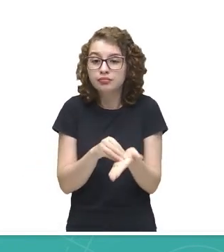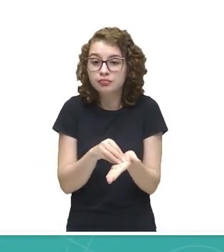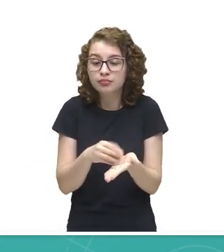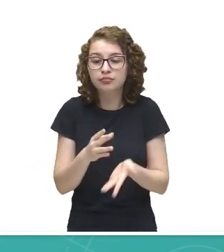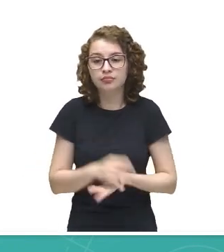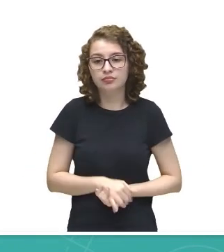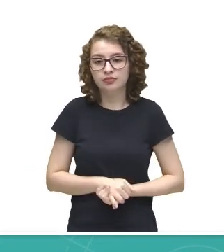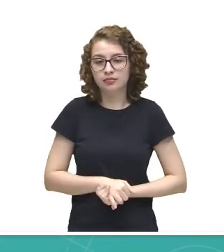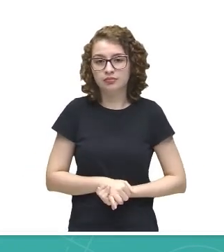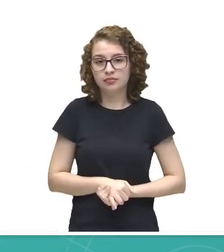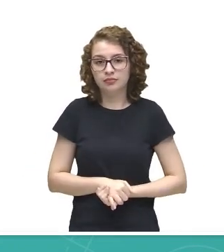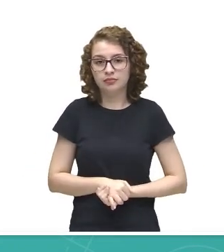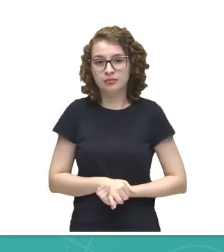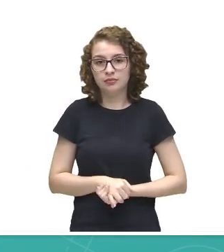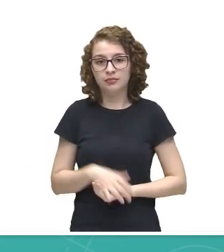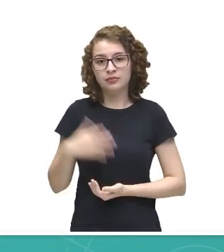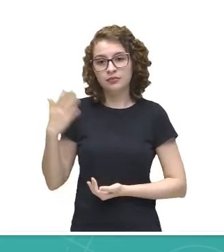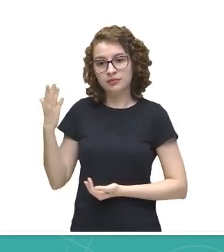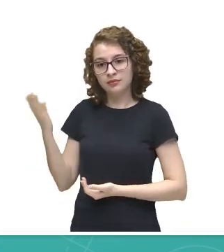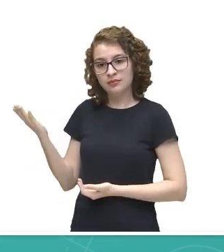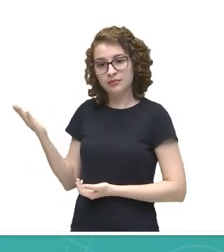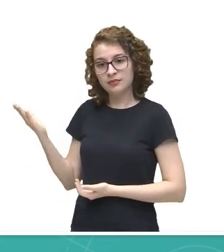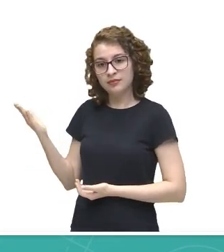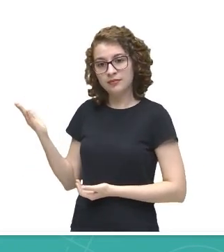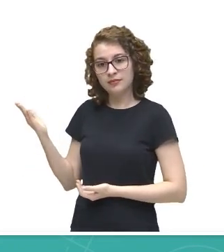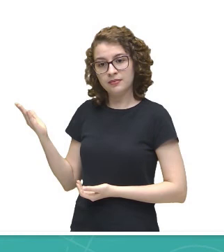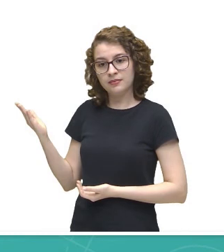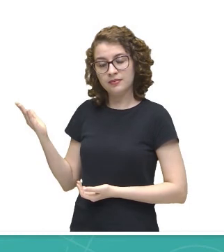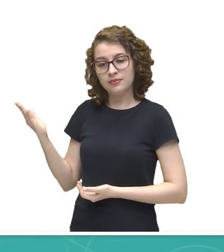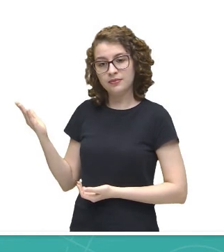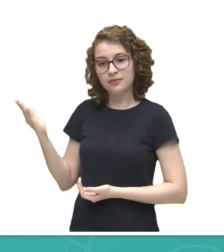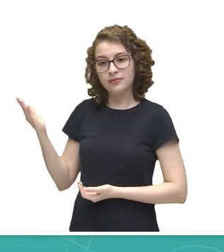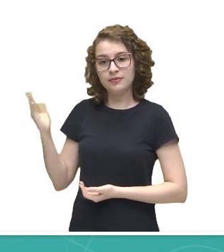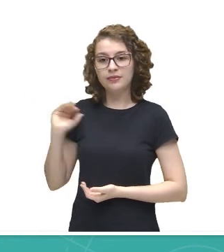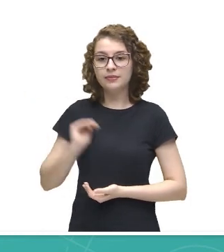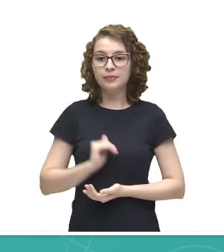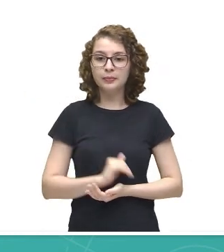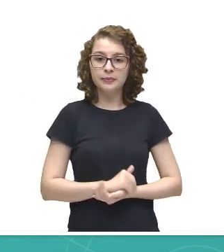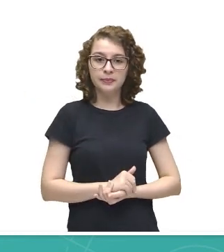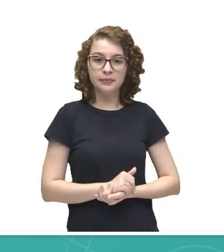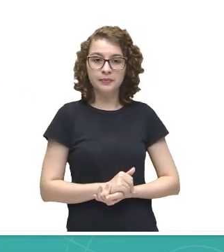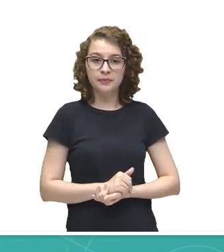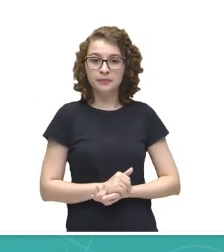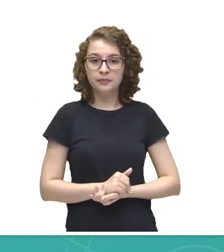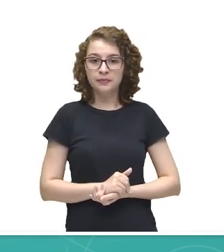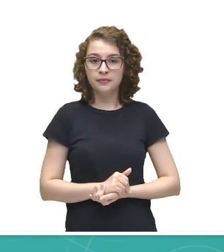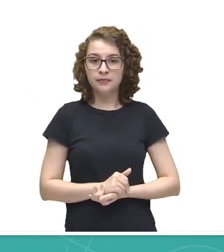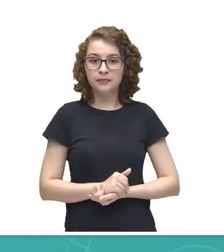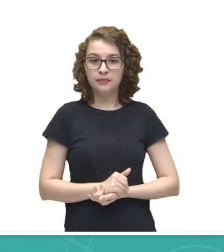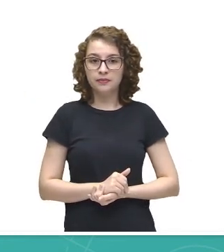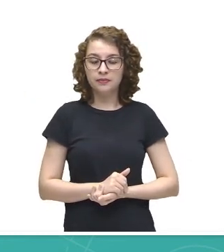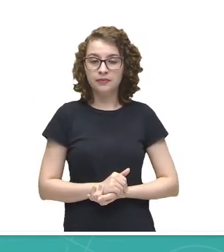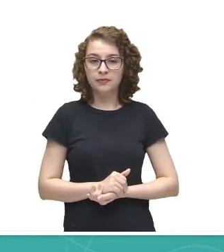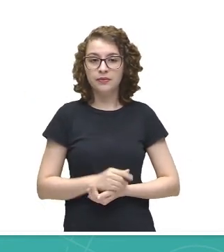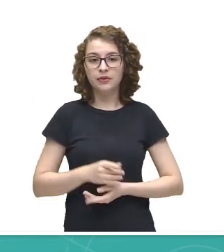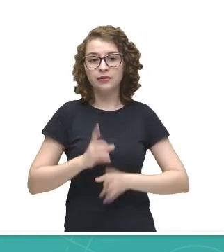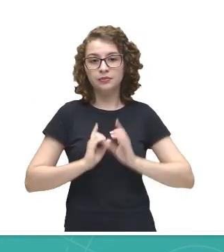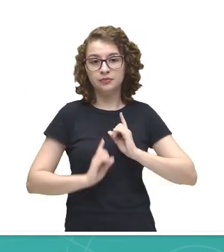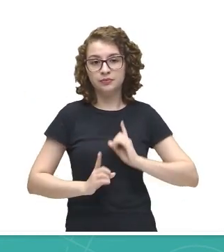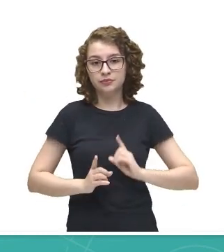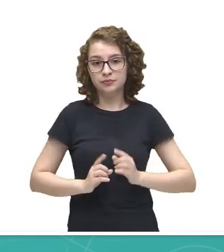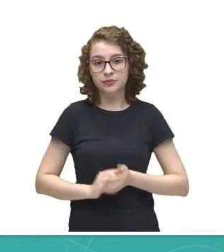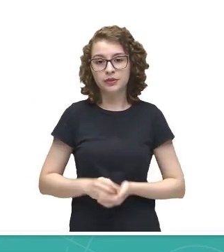olho no caça-palavras, vamos lá? Então, eu apresentei para vocês aí bipolaridade,